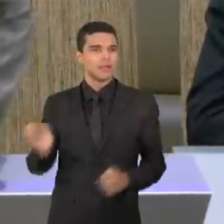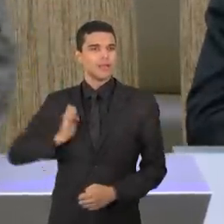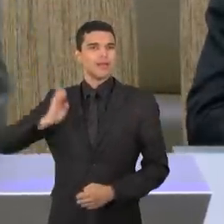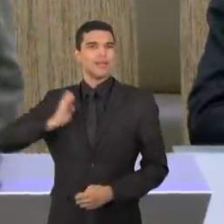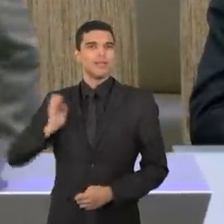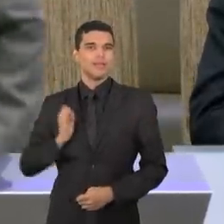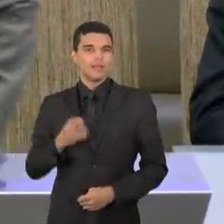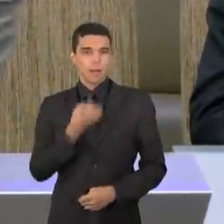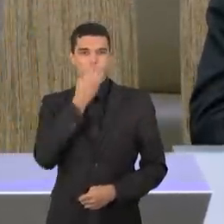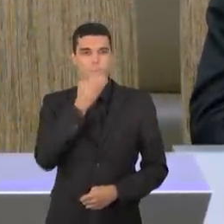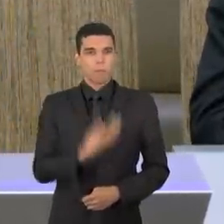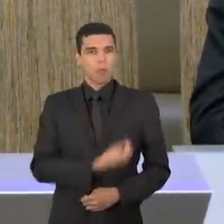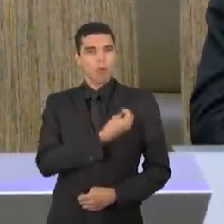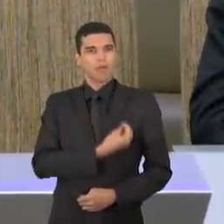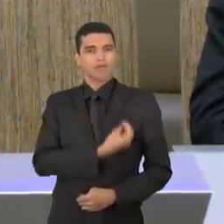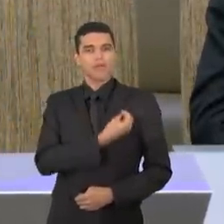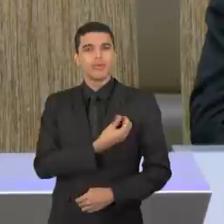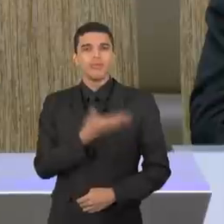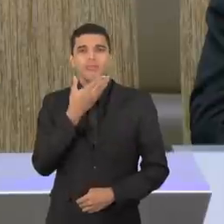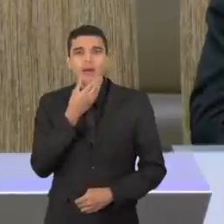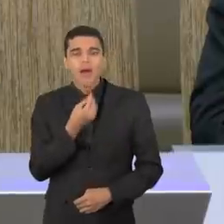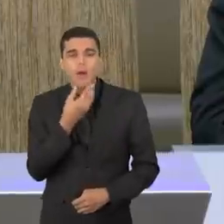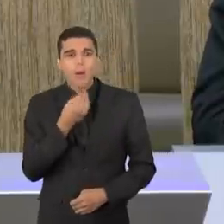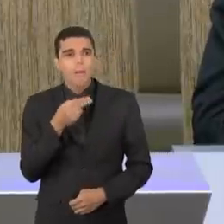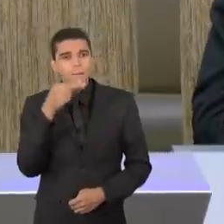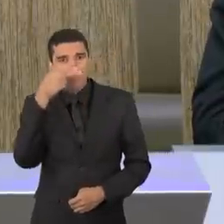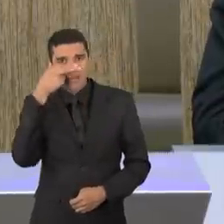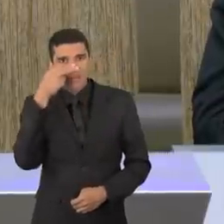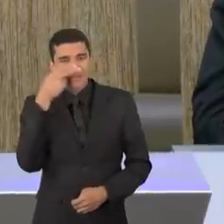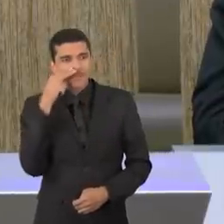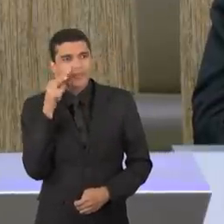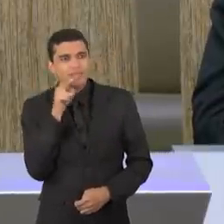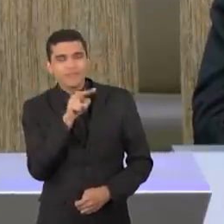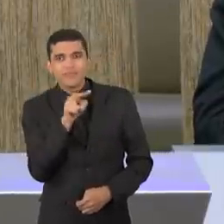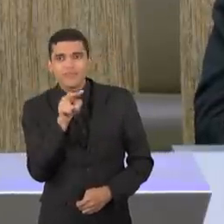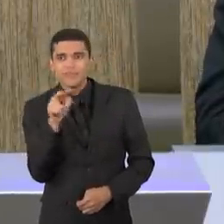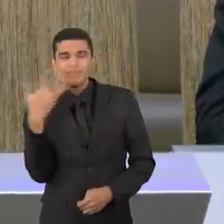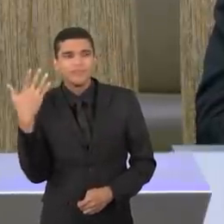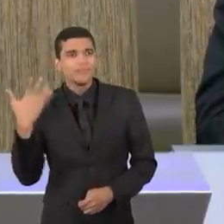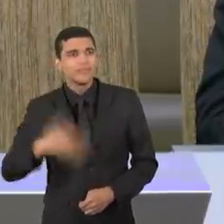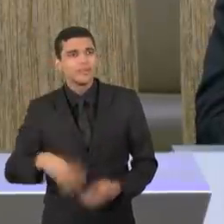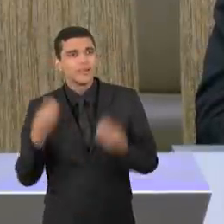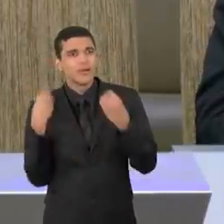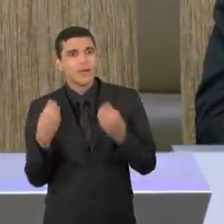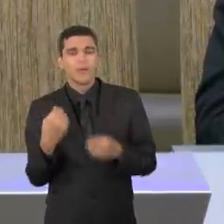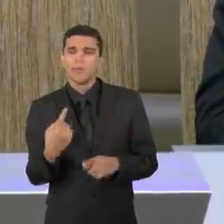o versículo 16, ele disse: quando eu procurei